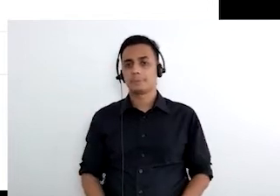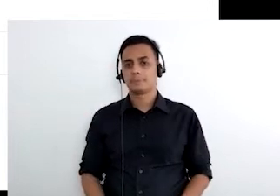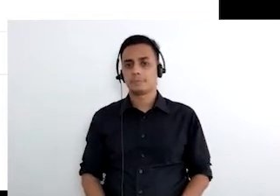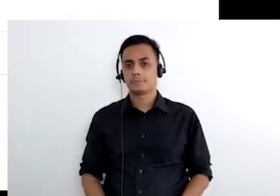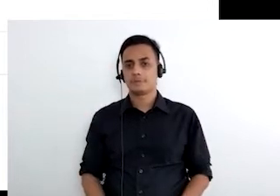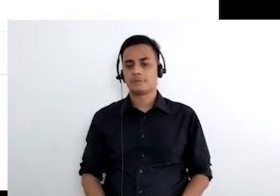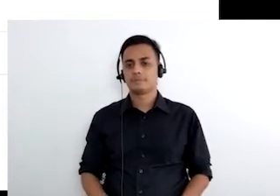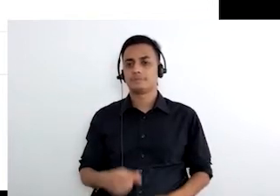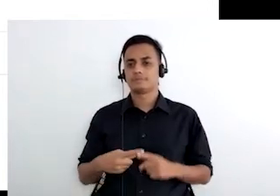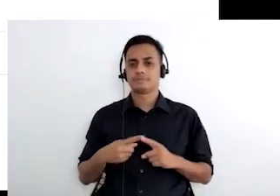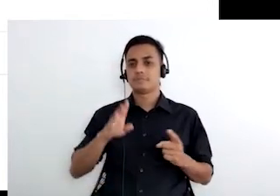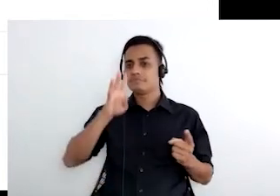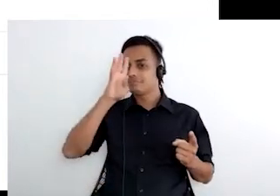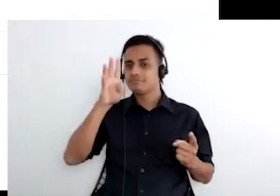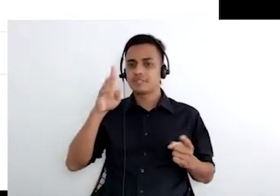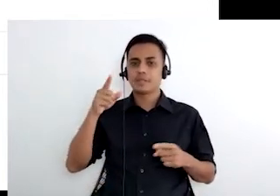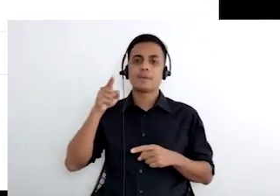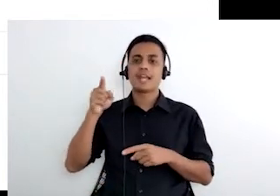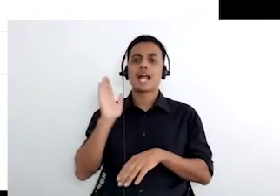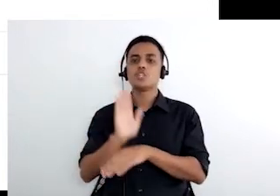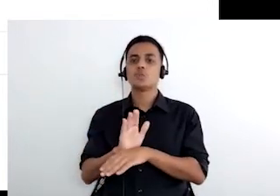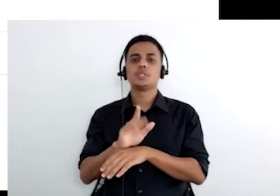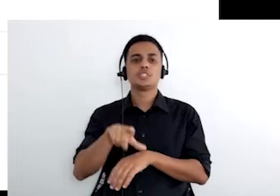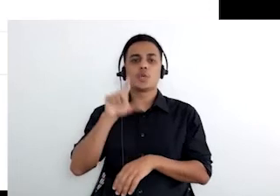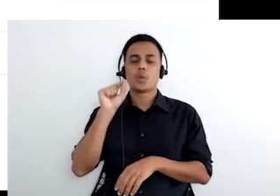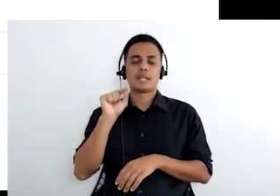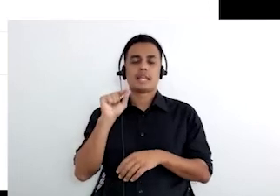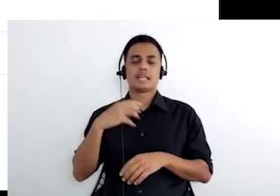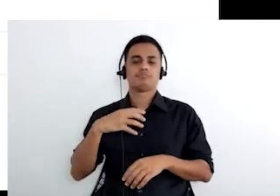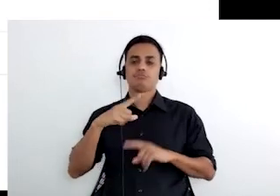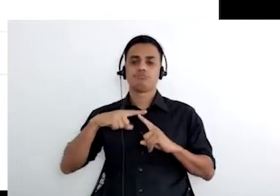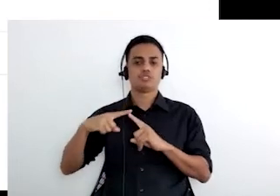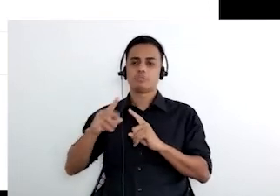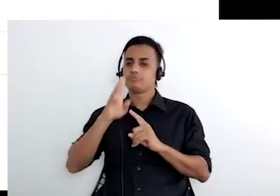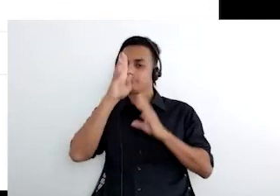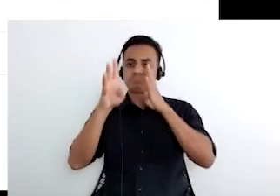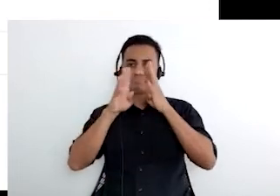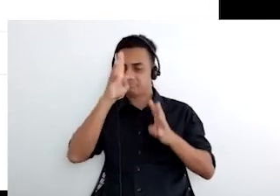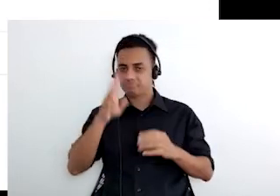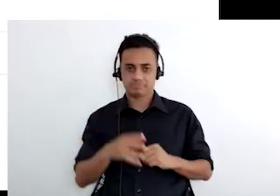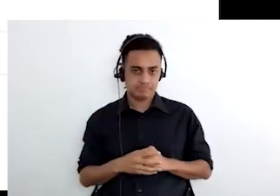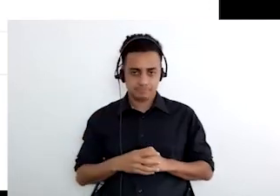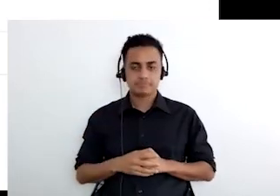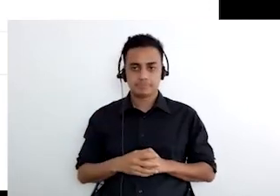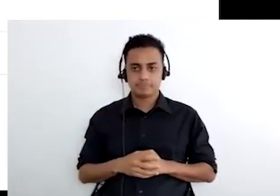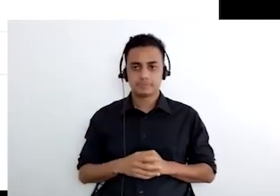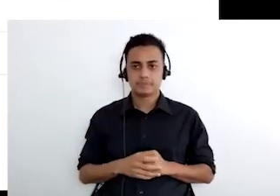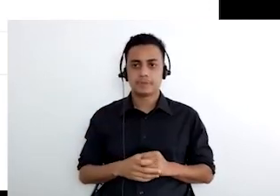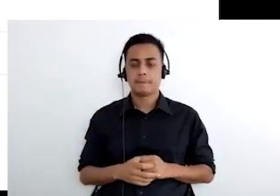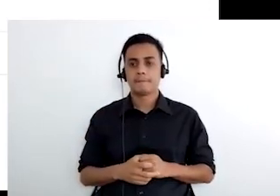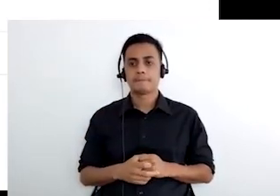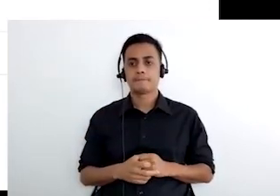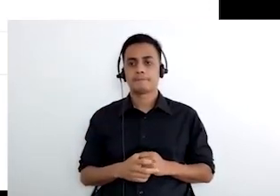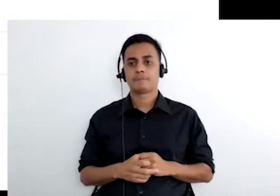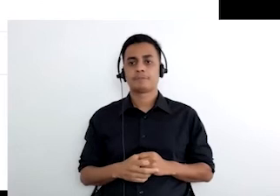Porque esse choose é o que ele permite a gente escolher alguma coisa aleatória. Daí, o que a gente pode... Já que eu